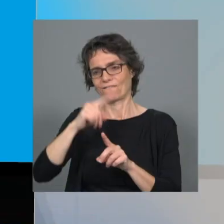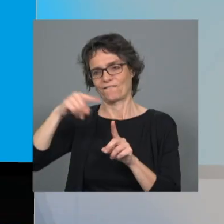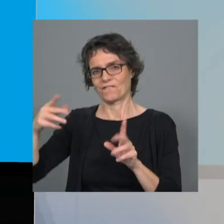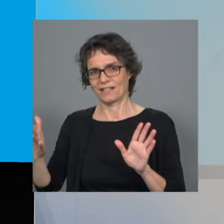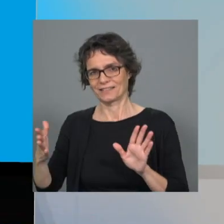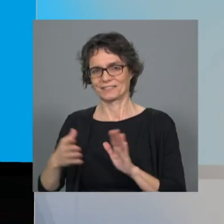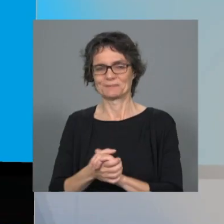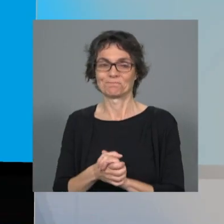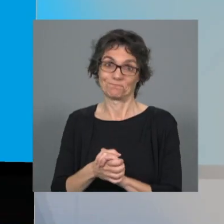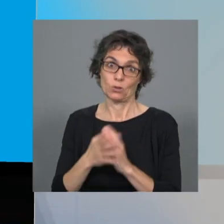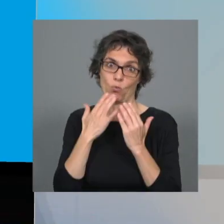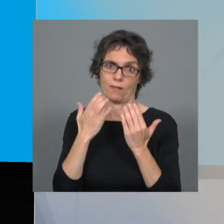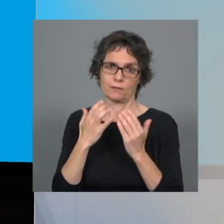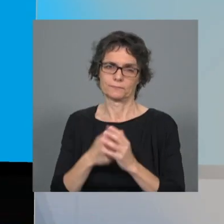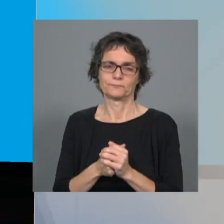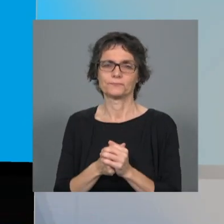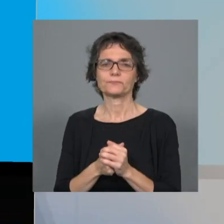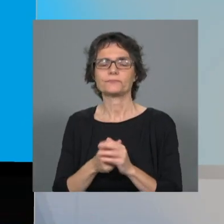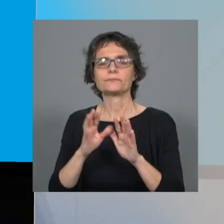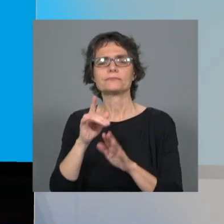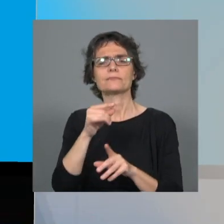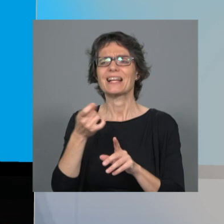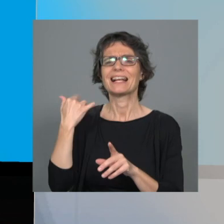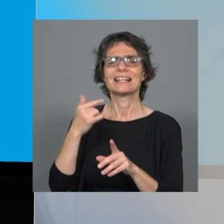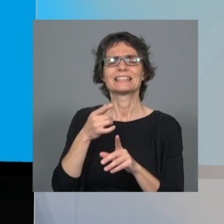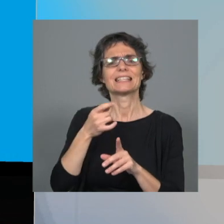Há dias um epidemiologista falava também que